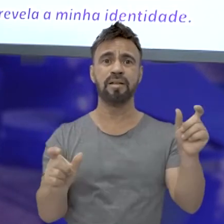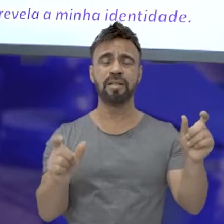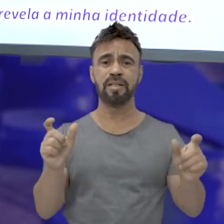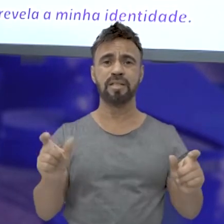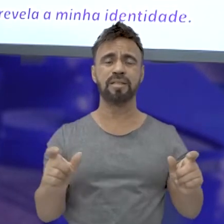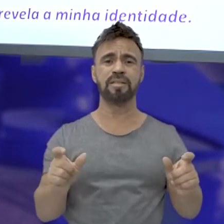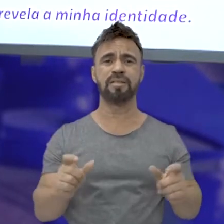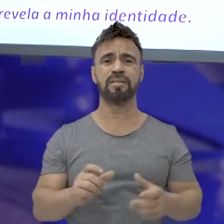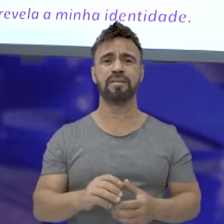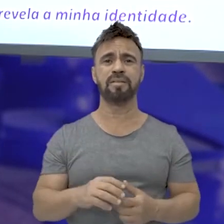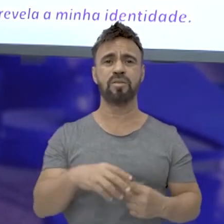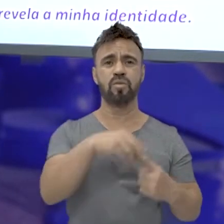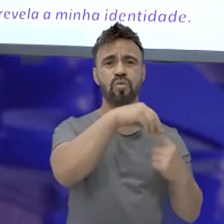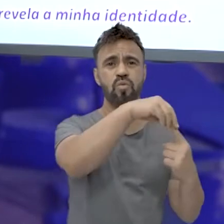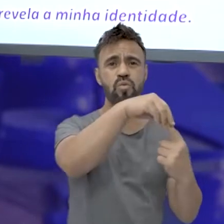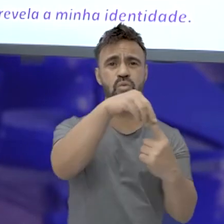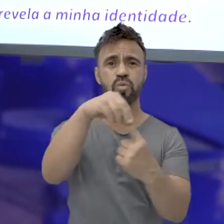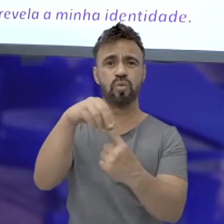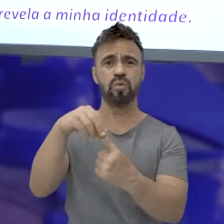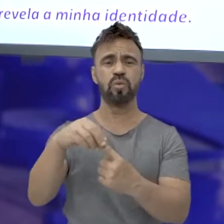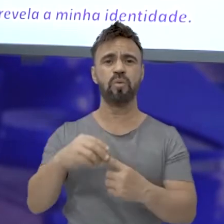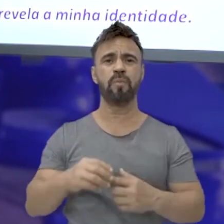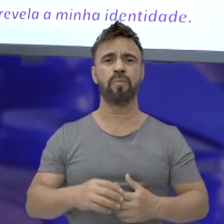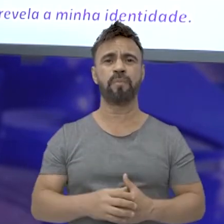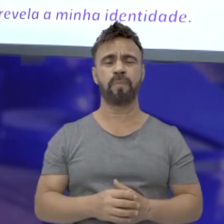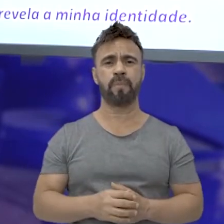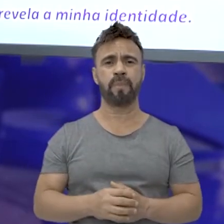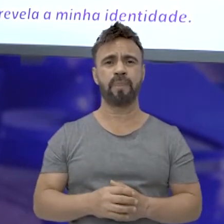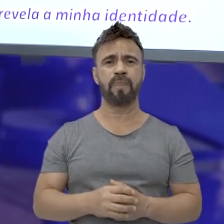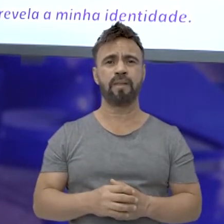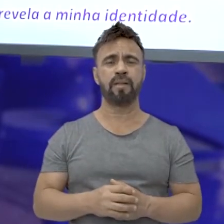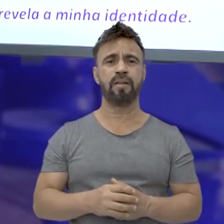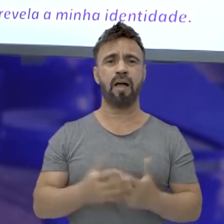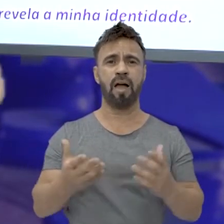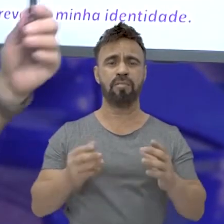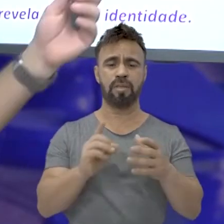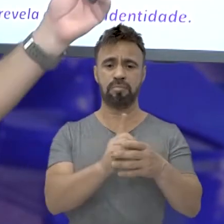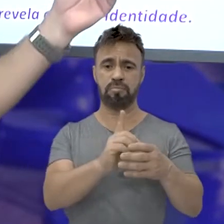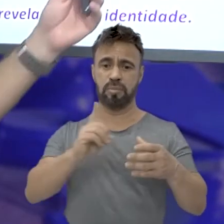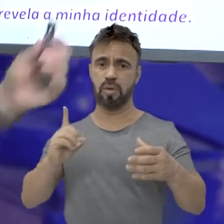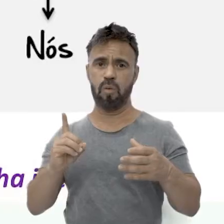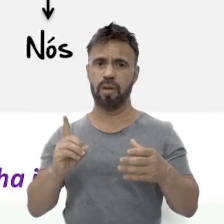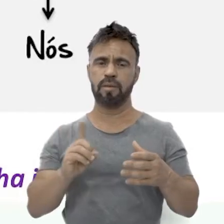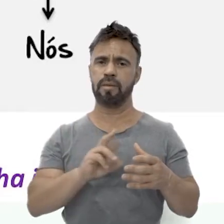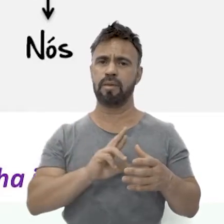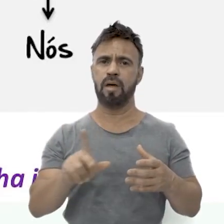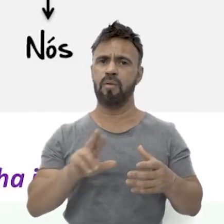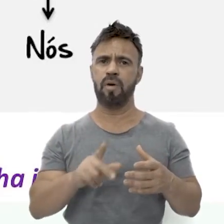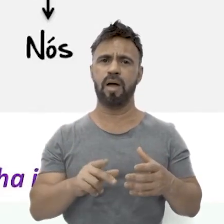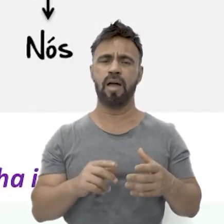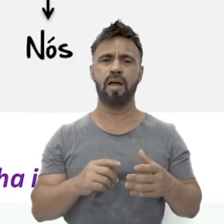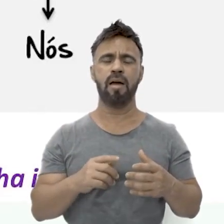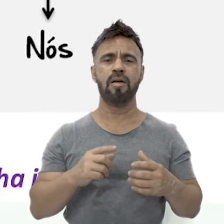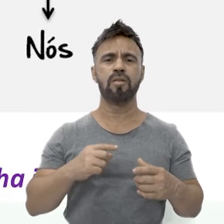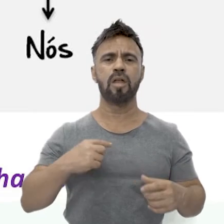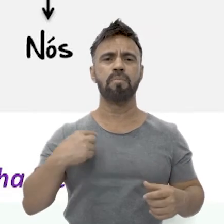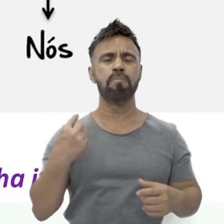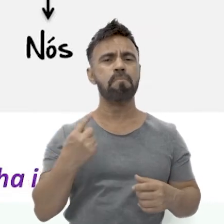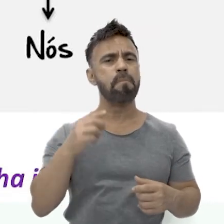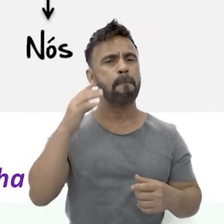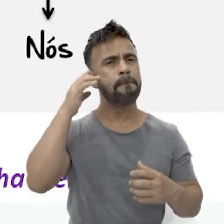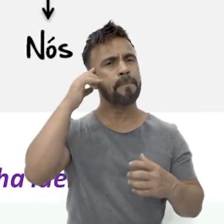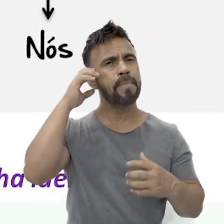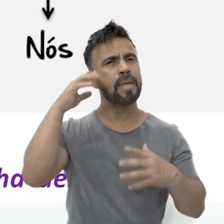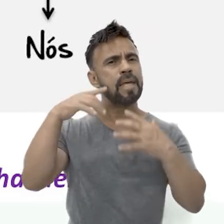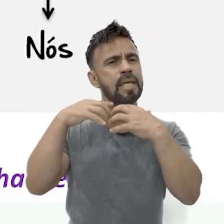uma singularidade, certo? Mas isso não quer dizer que exclui a possibilidade que possamos pensar em um nós.